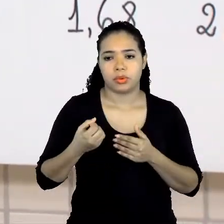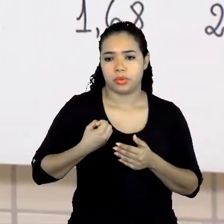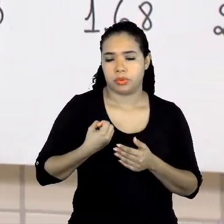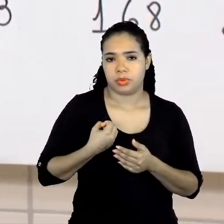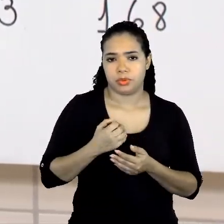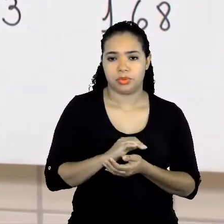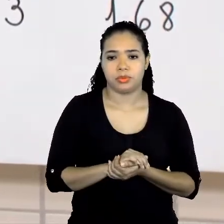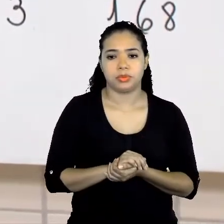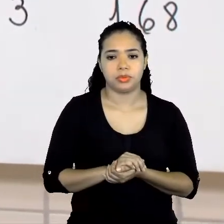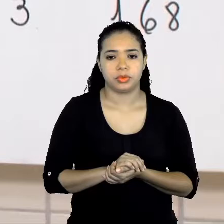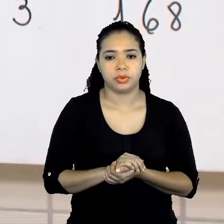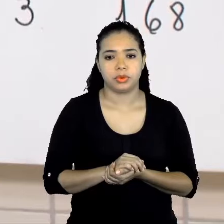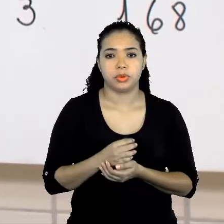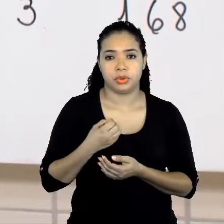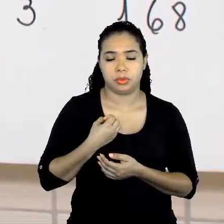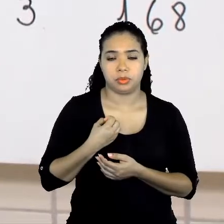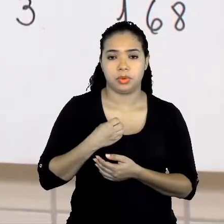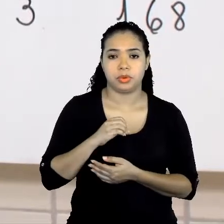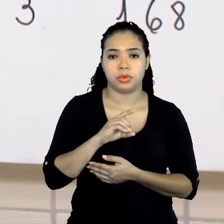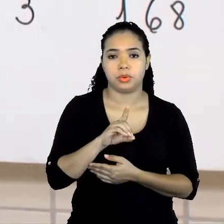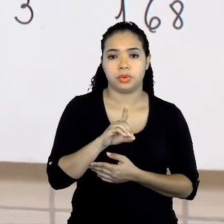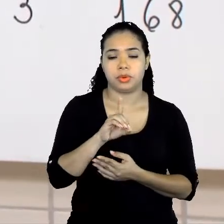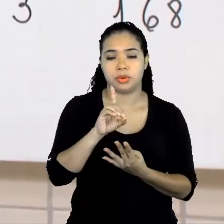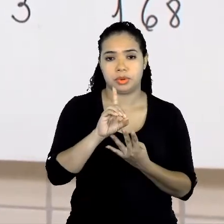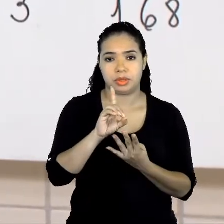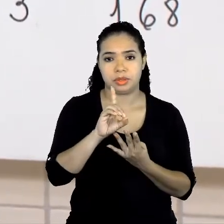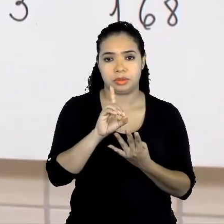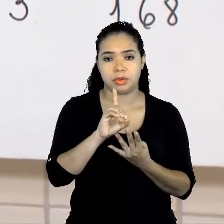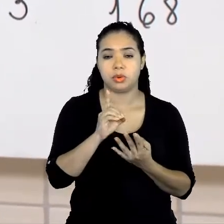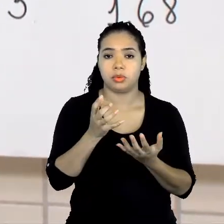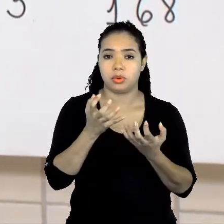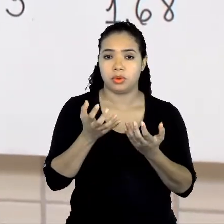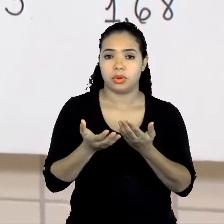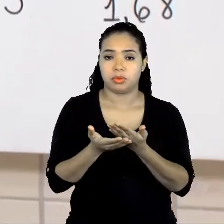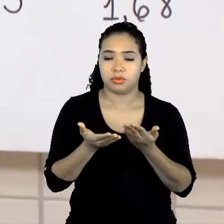E esses números são números decimais. E eu quero que você